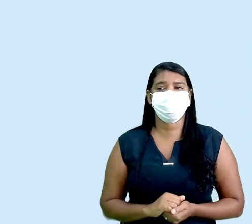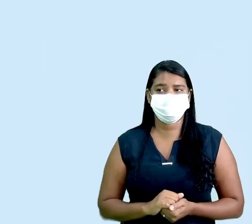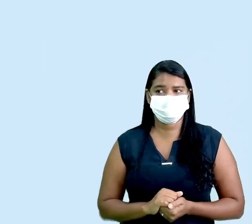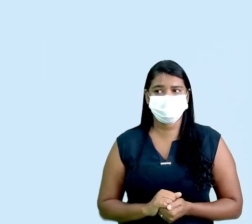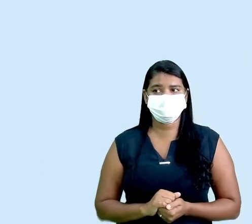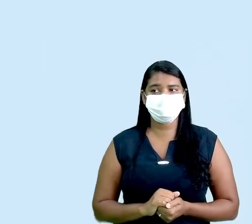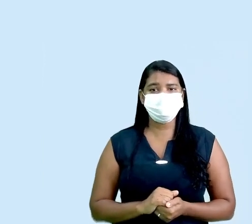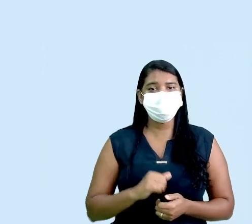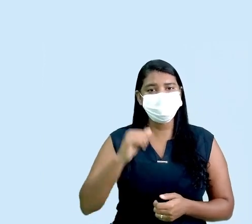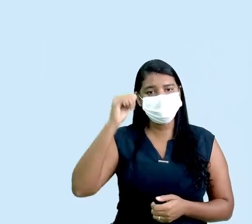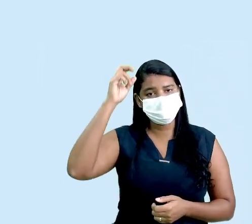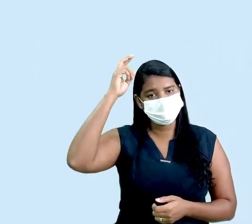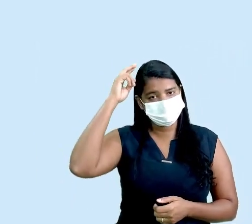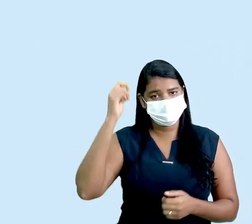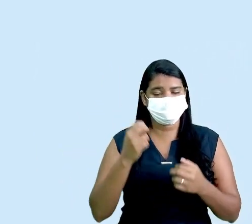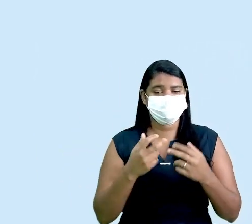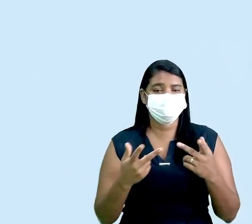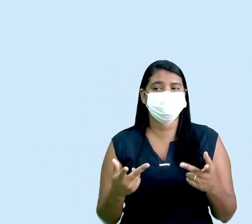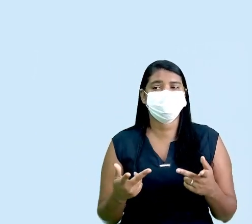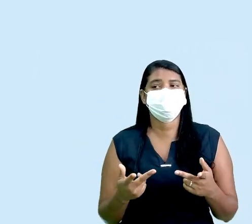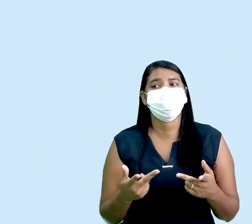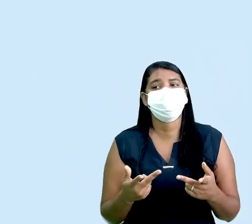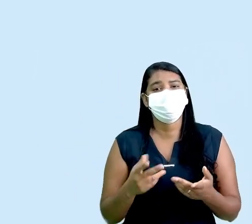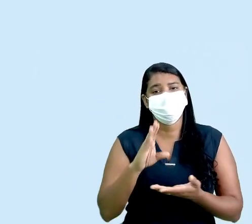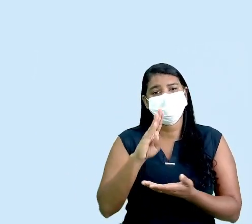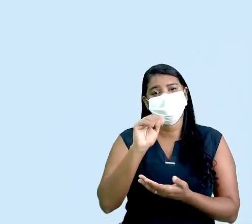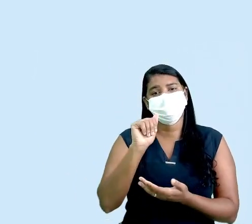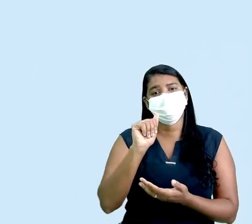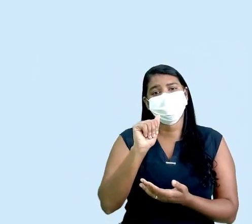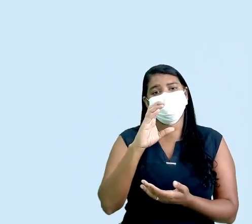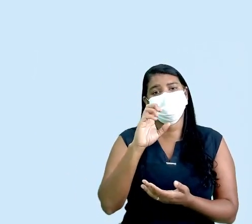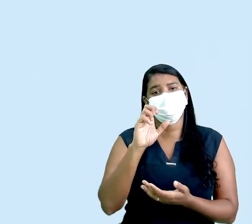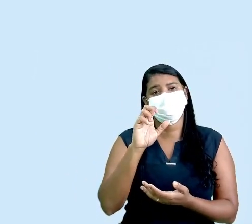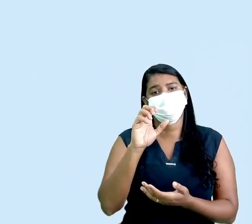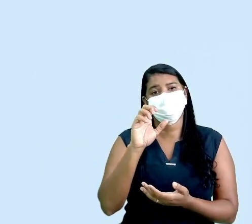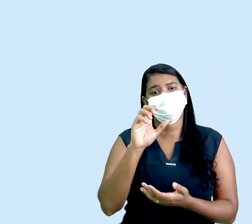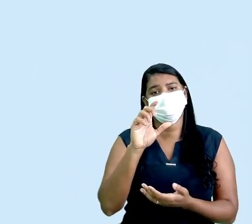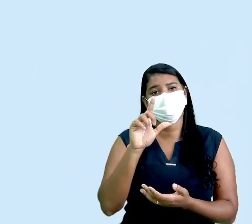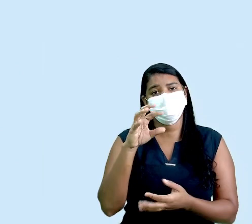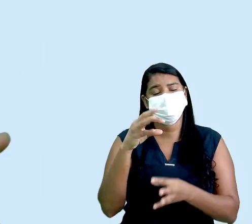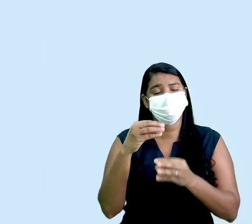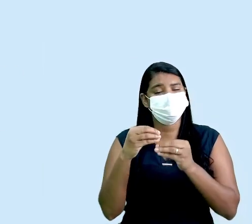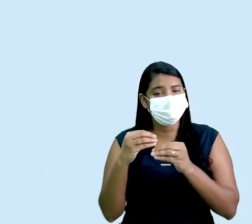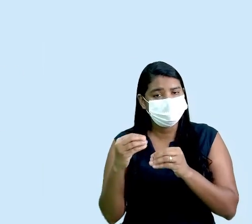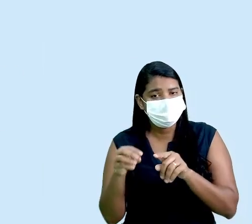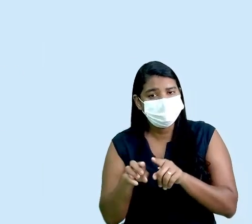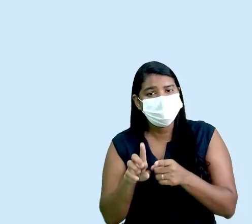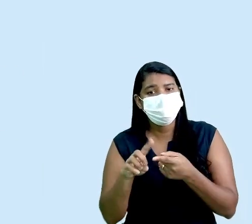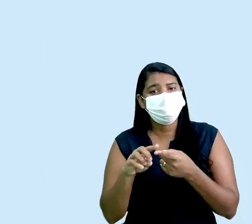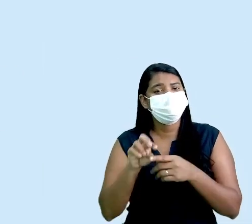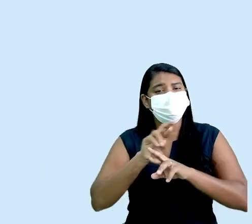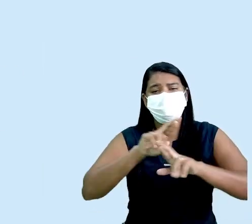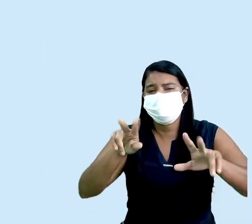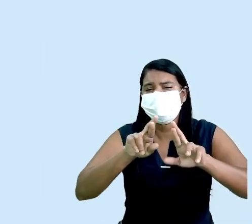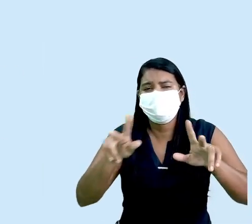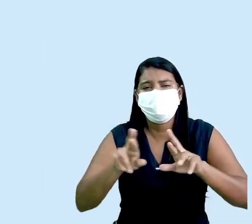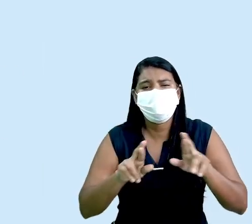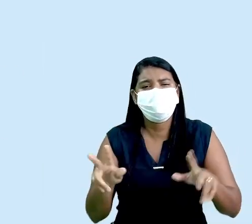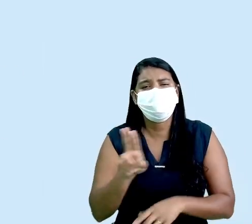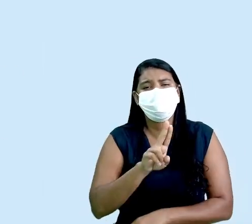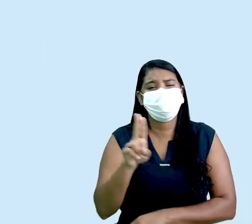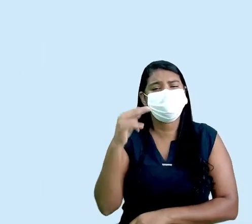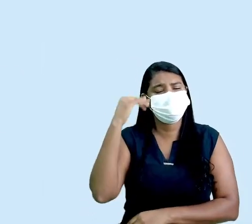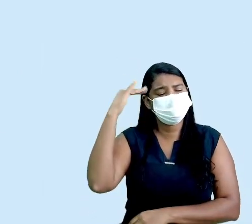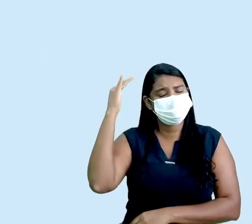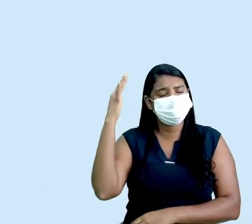da poltrona Vassili, a poltrona Barcelona, né? A chaise longue de Le Corbusier, que até hoje